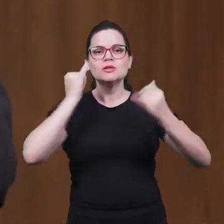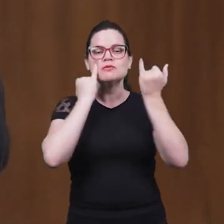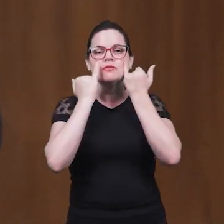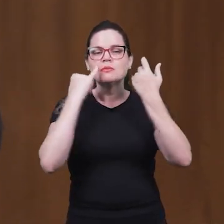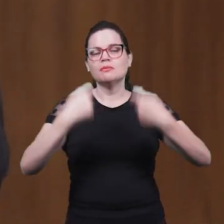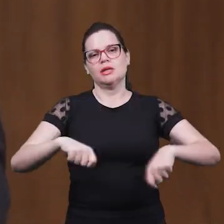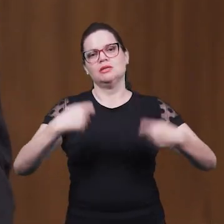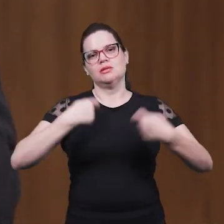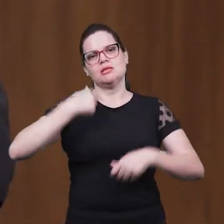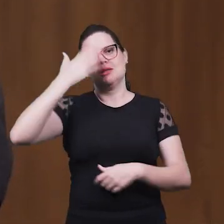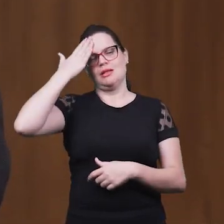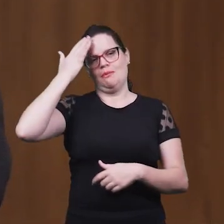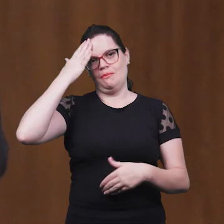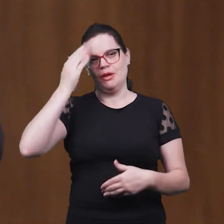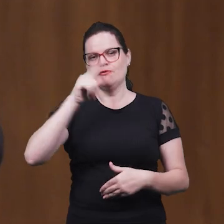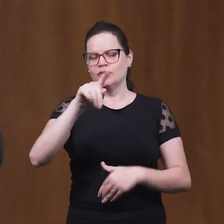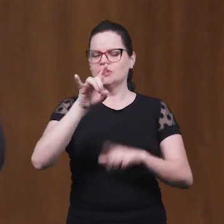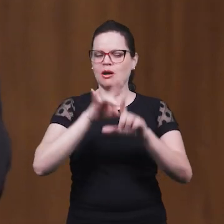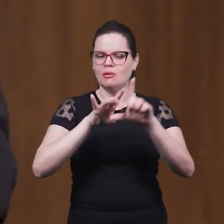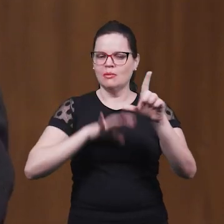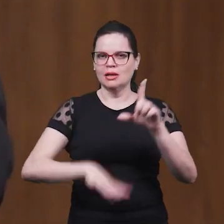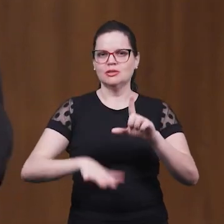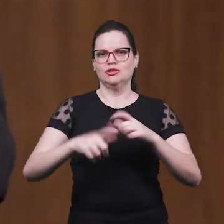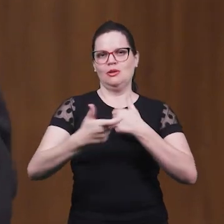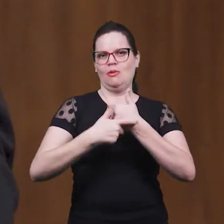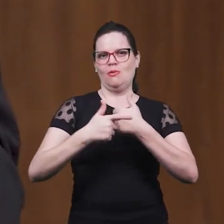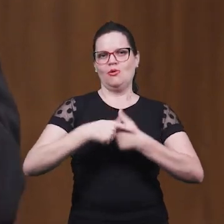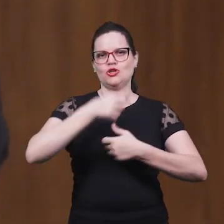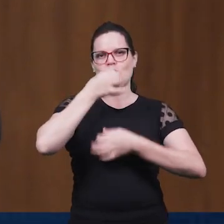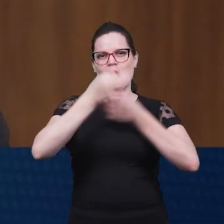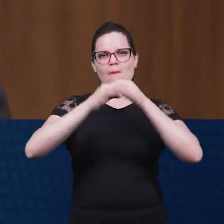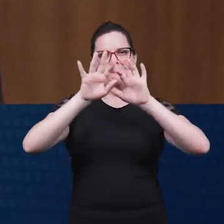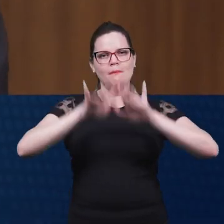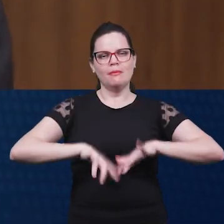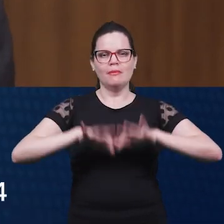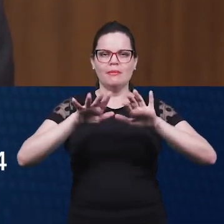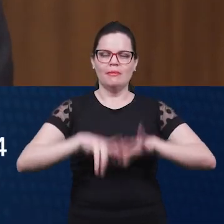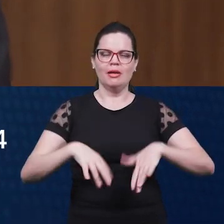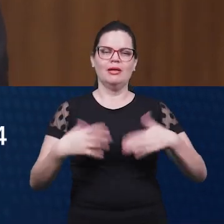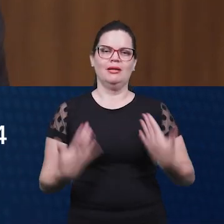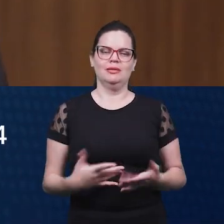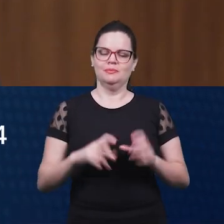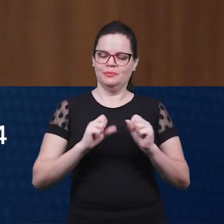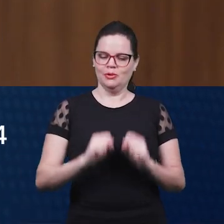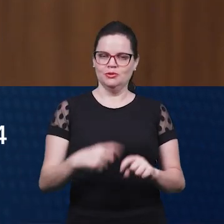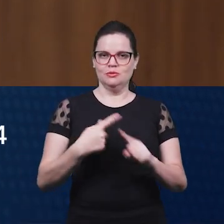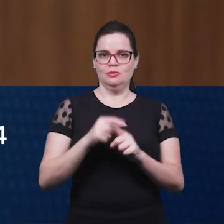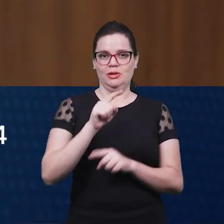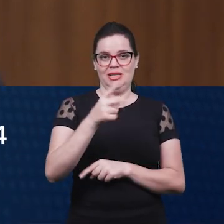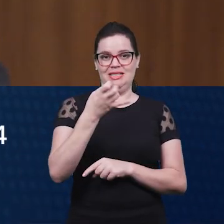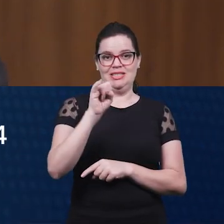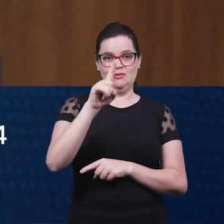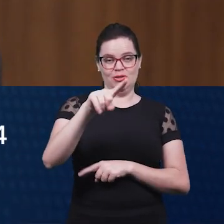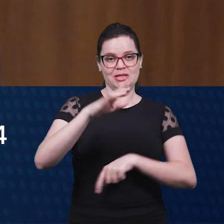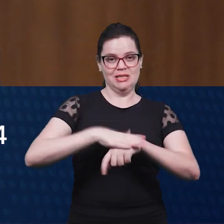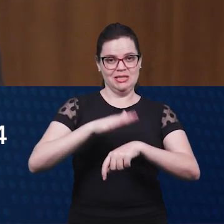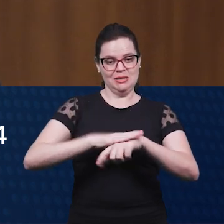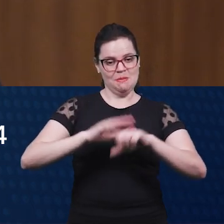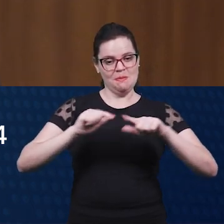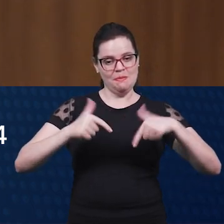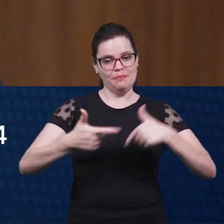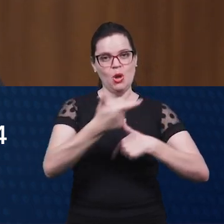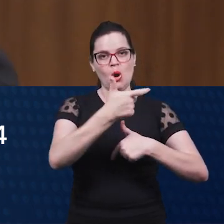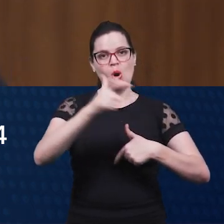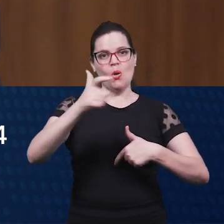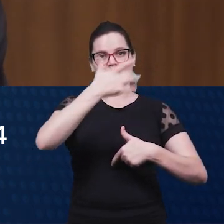Então, compartilhe, comente, compartilhe essa informação, curta essa informação, porque você fazendo isso, mais pessoas